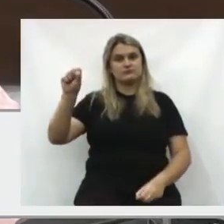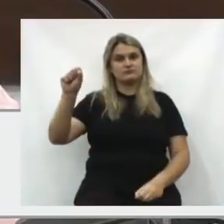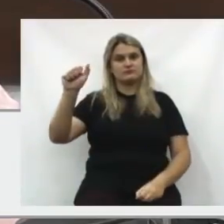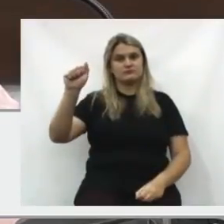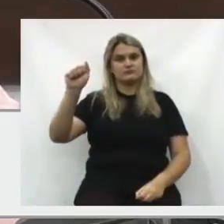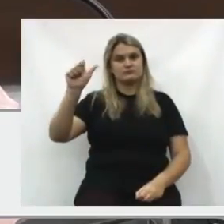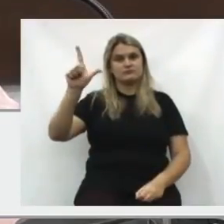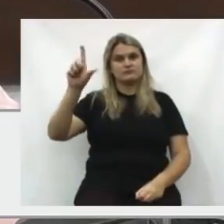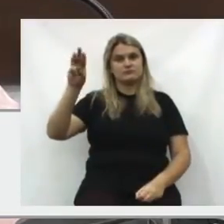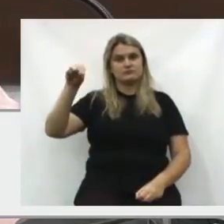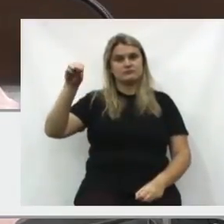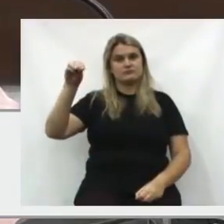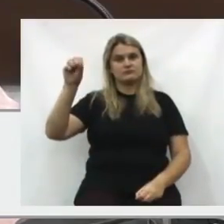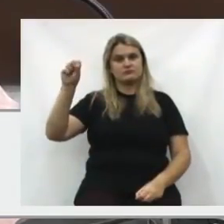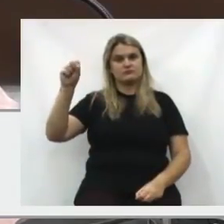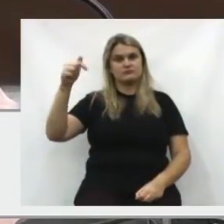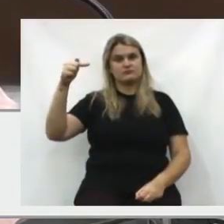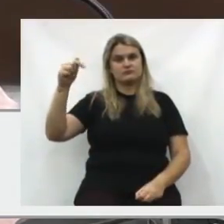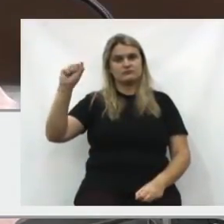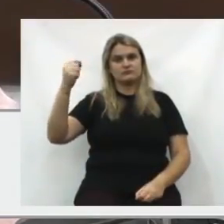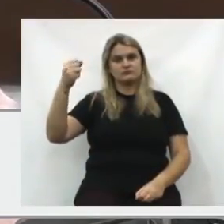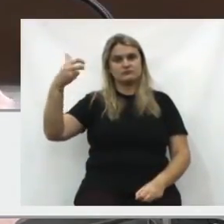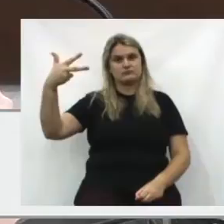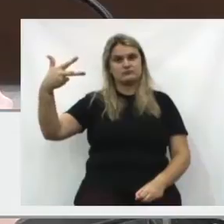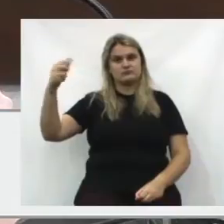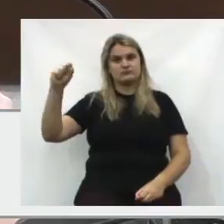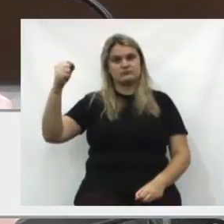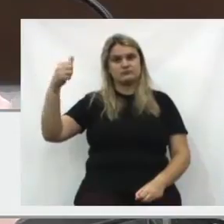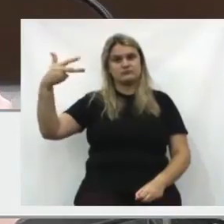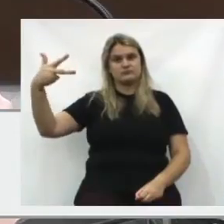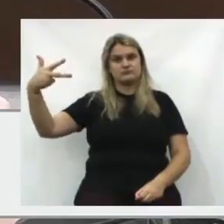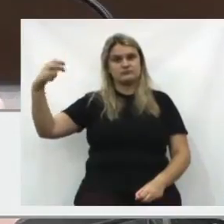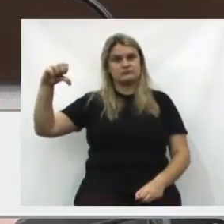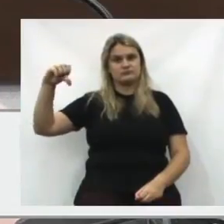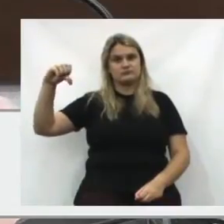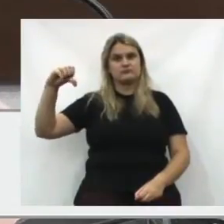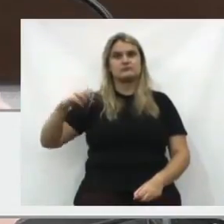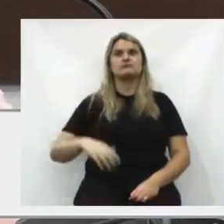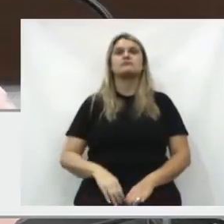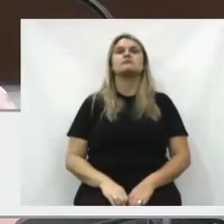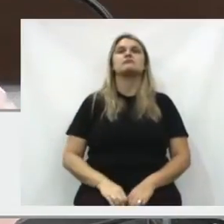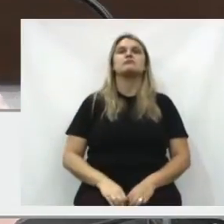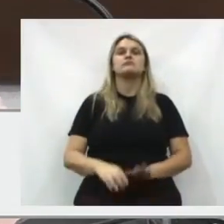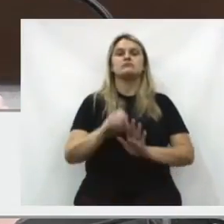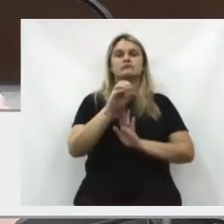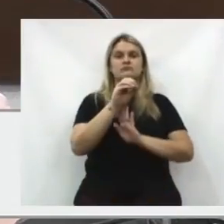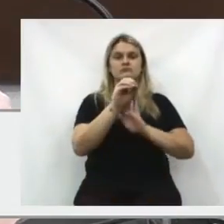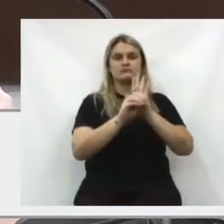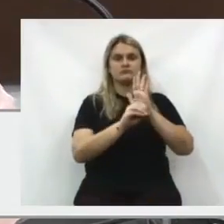volta. Salmos 78, 38, 39.